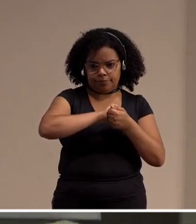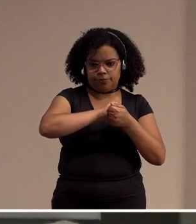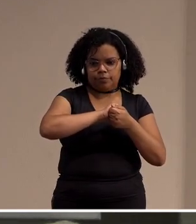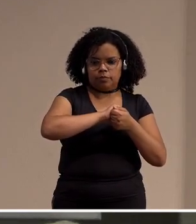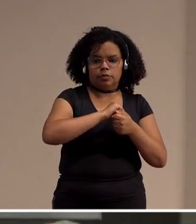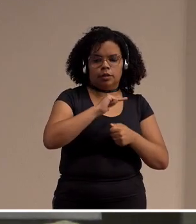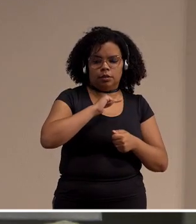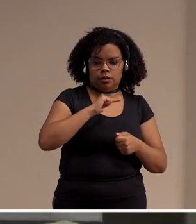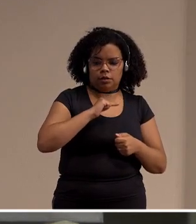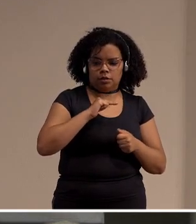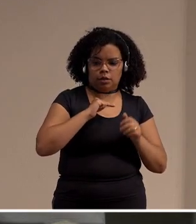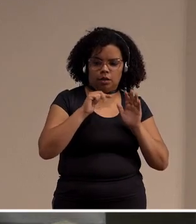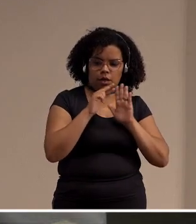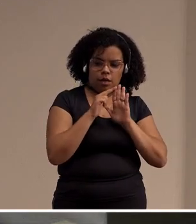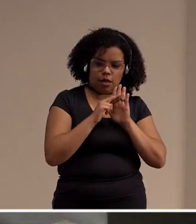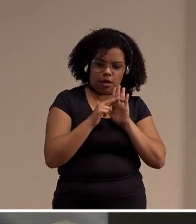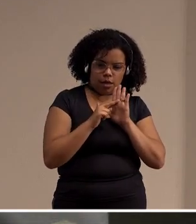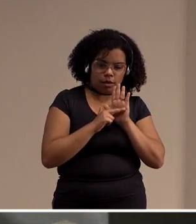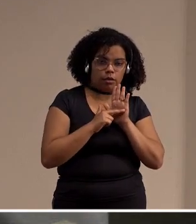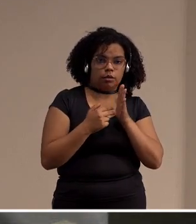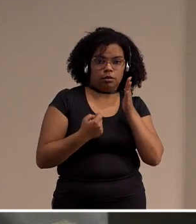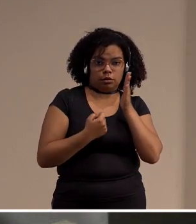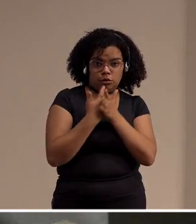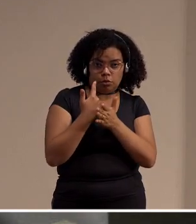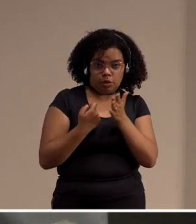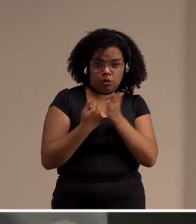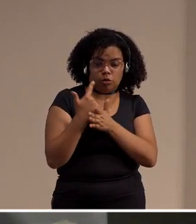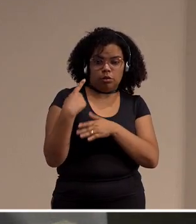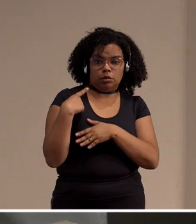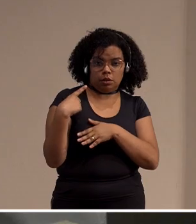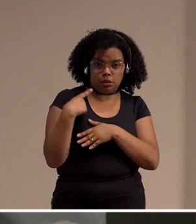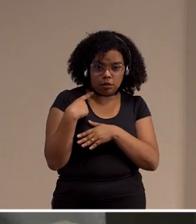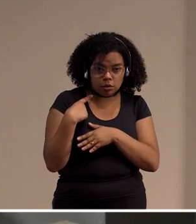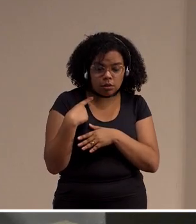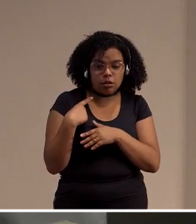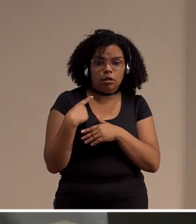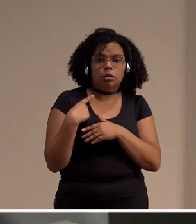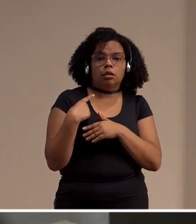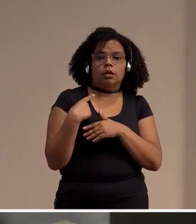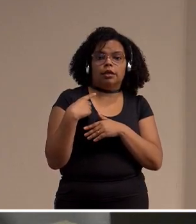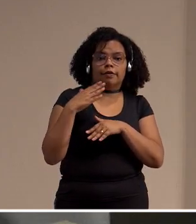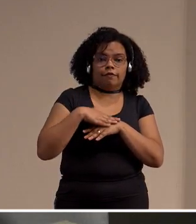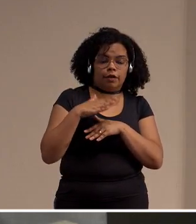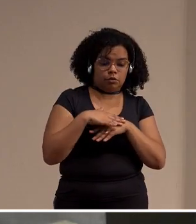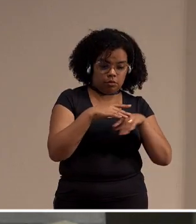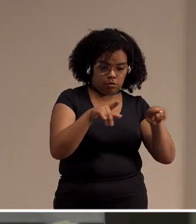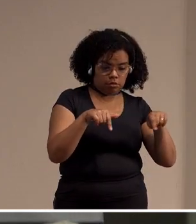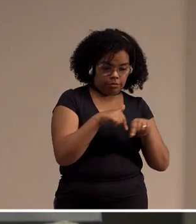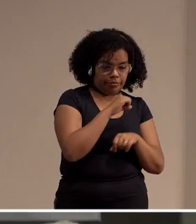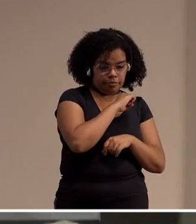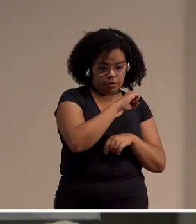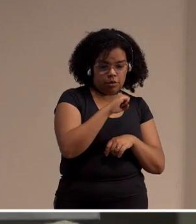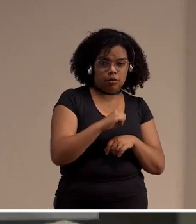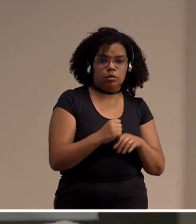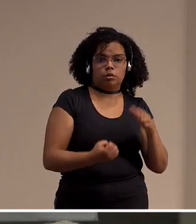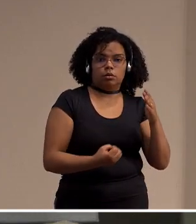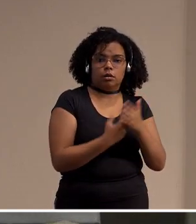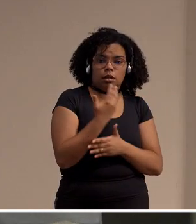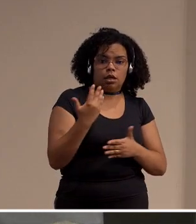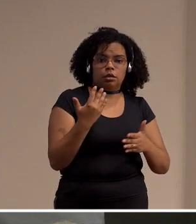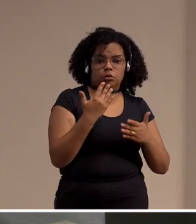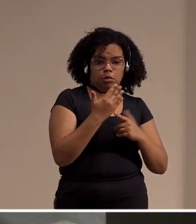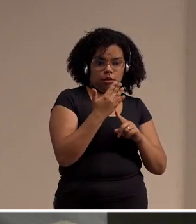E existem regras que esses compradores estabelecem, e isso fez com que os matadouros criassem digamos,